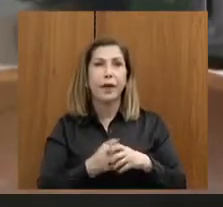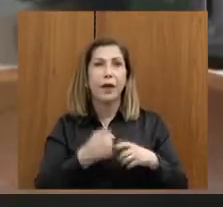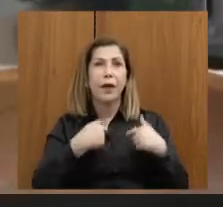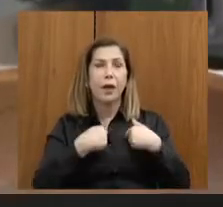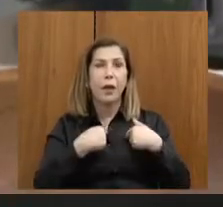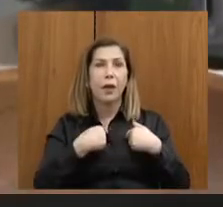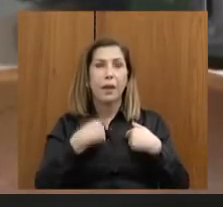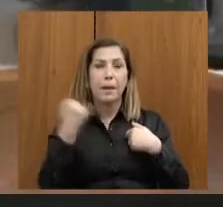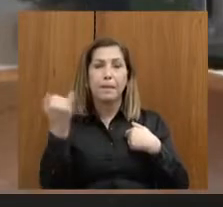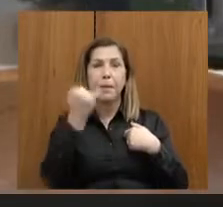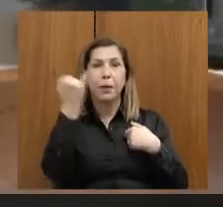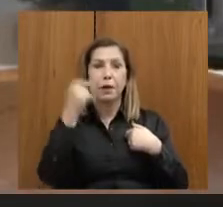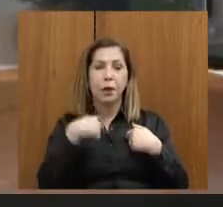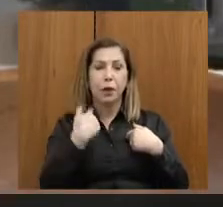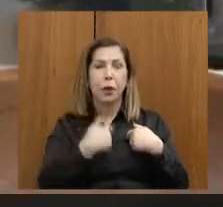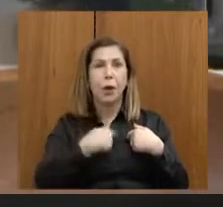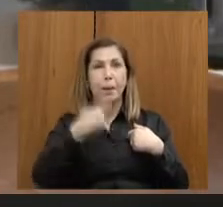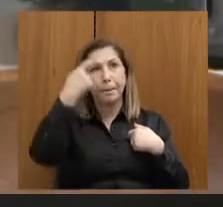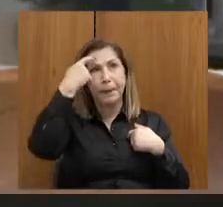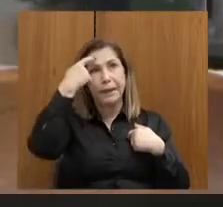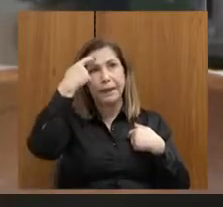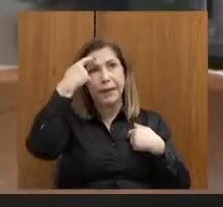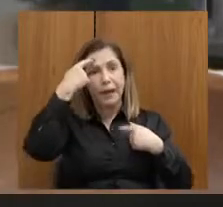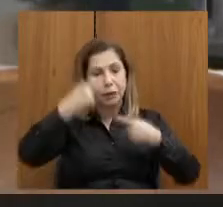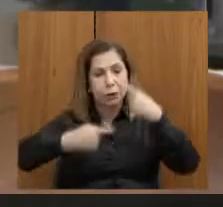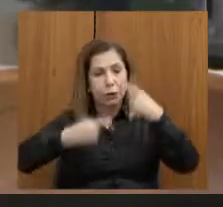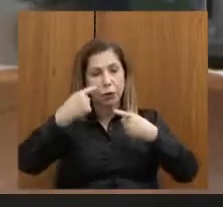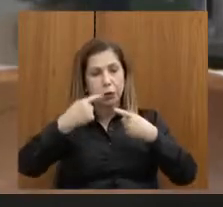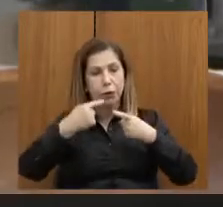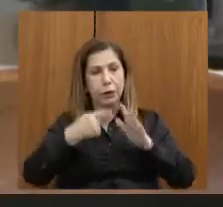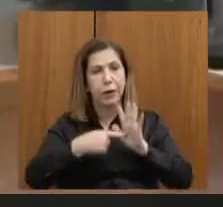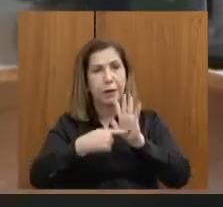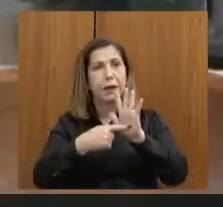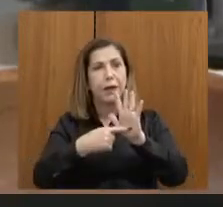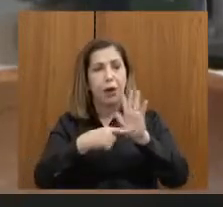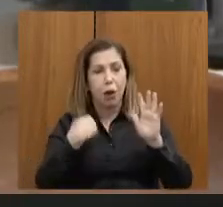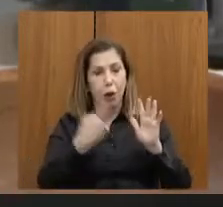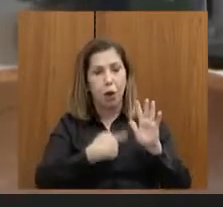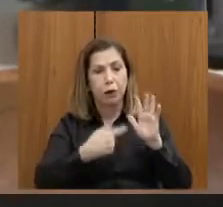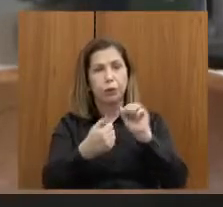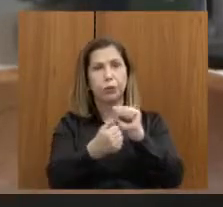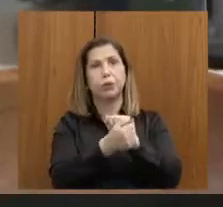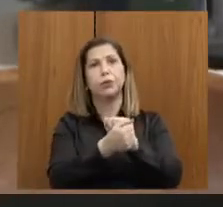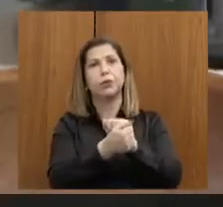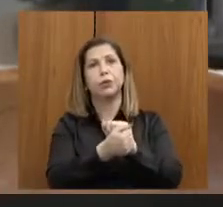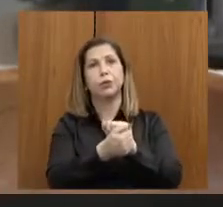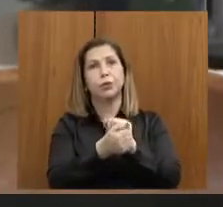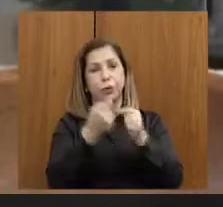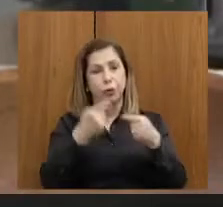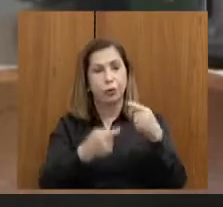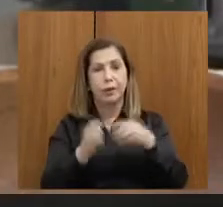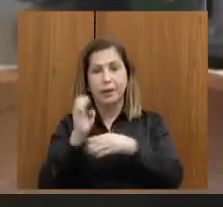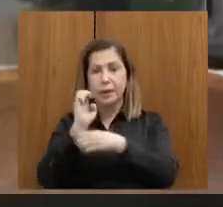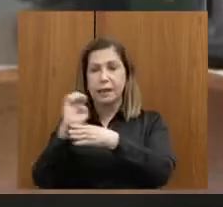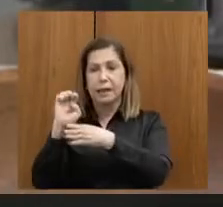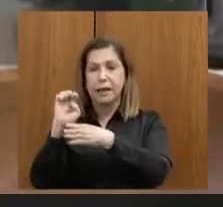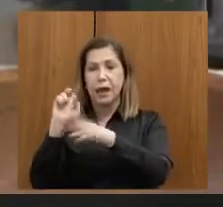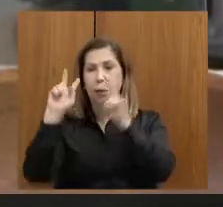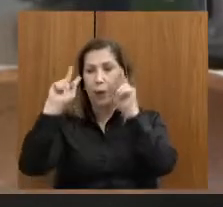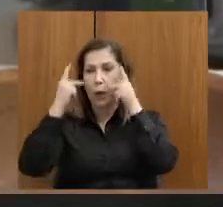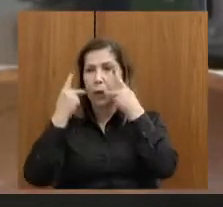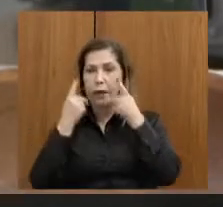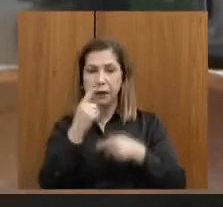nós pode ser mais pensado discutido apresentados em nós e o estado não nos